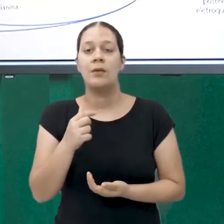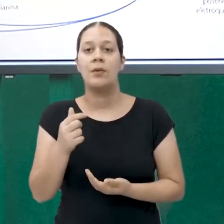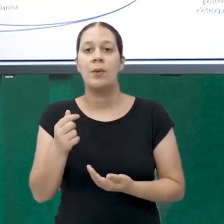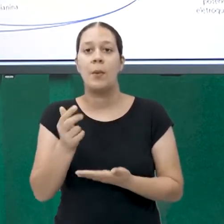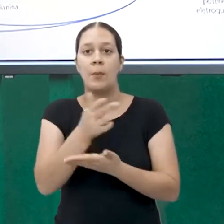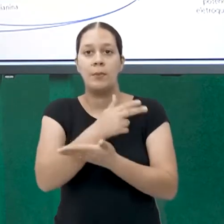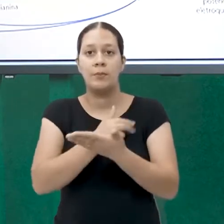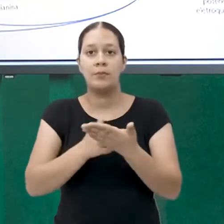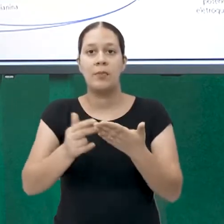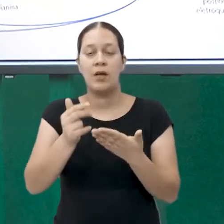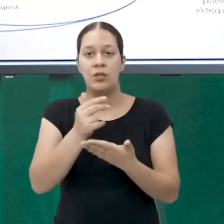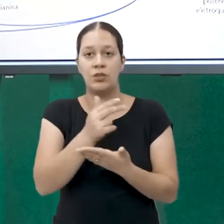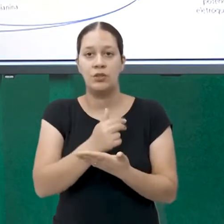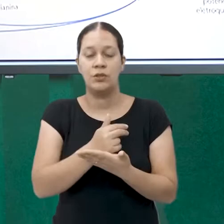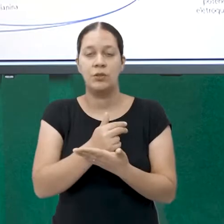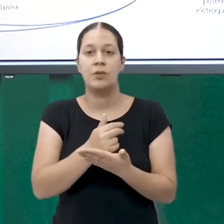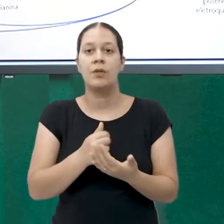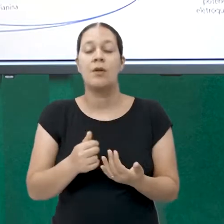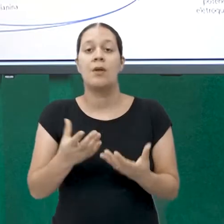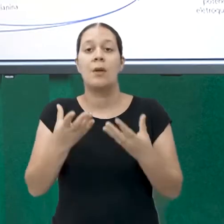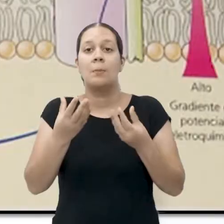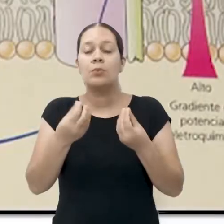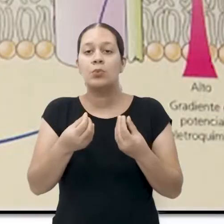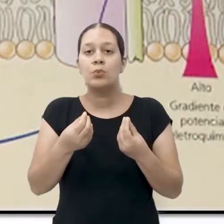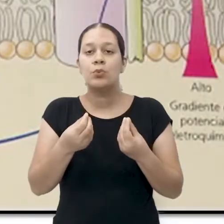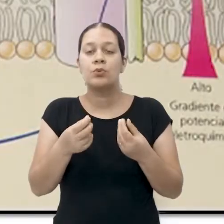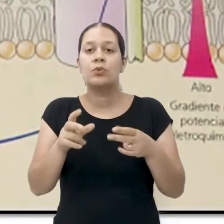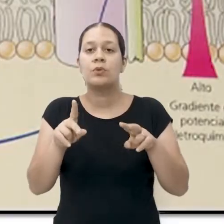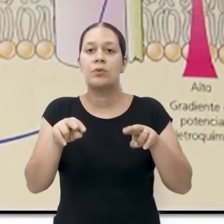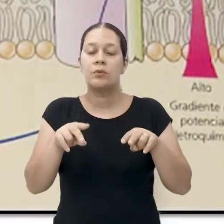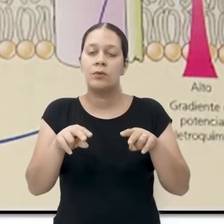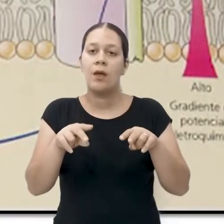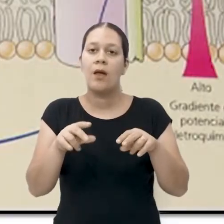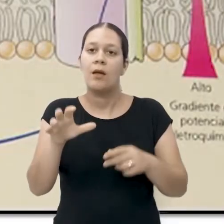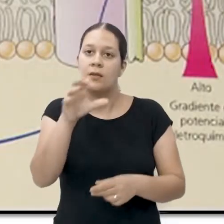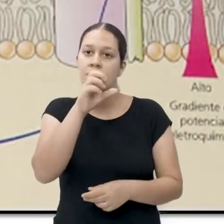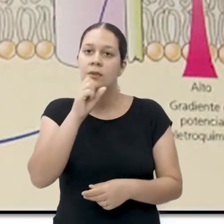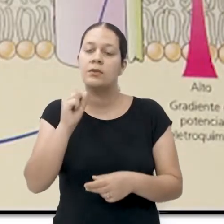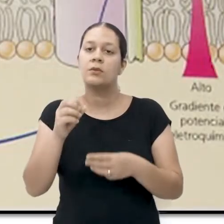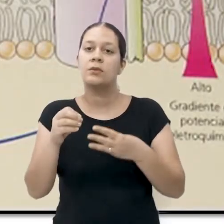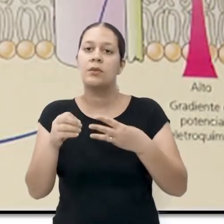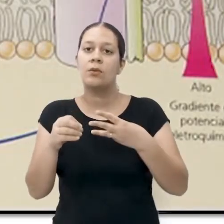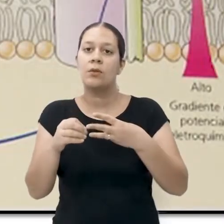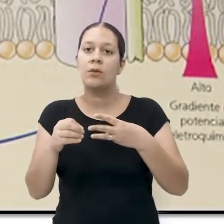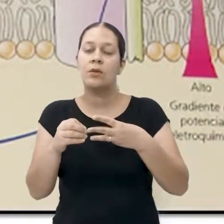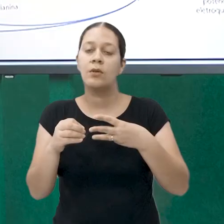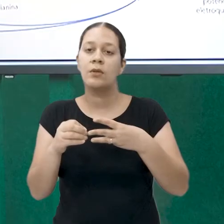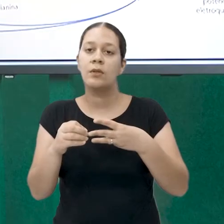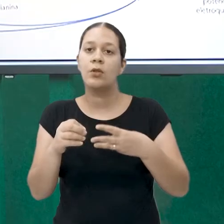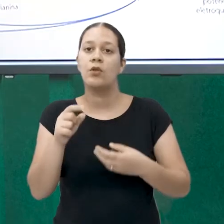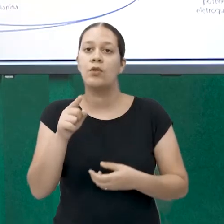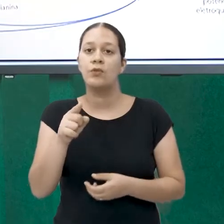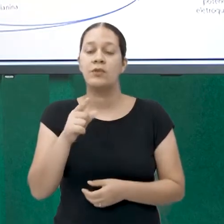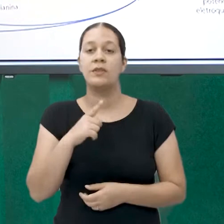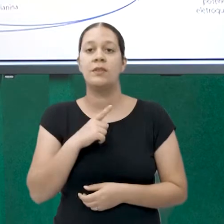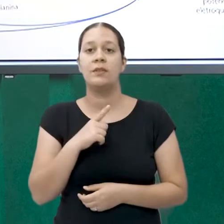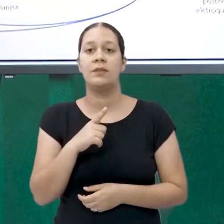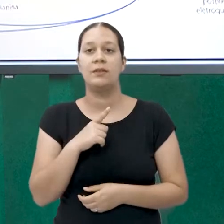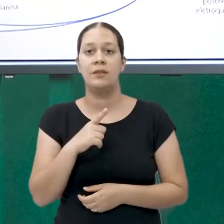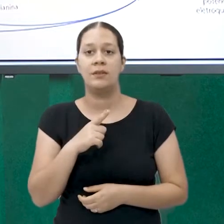2, 680, fotossistema 1, 700. A ideia é muito semelhante da respiração celular, tá? Por